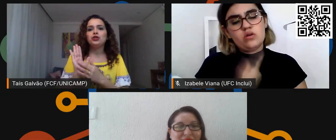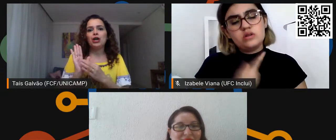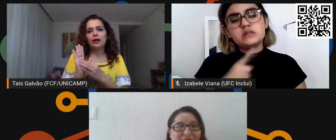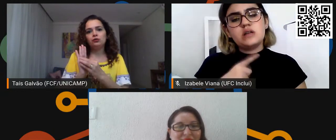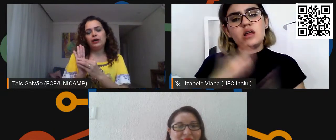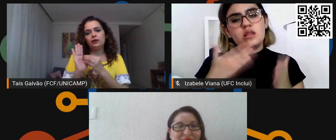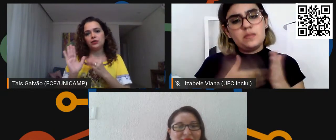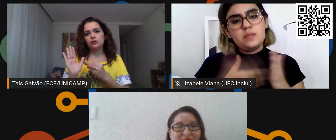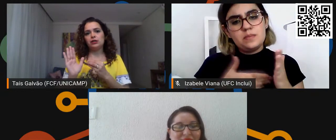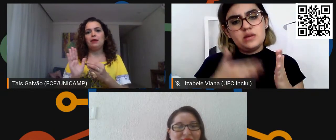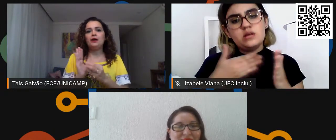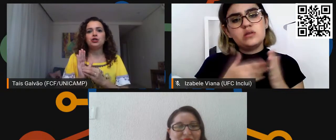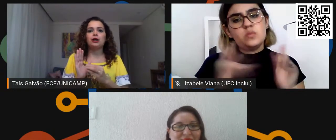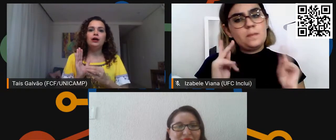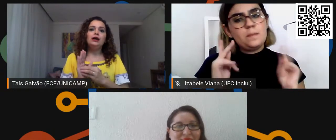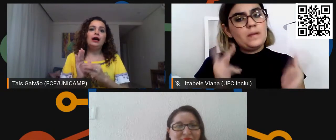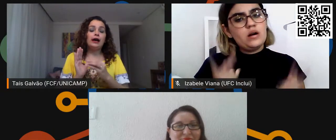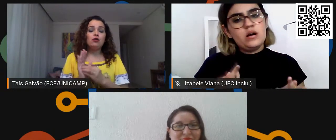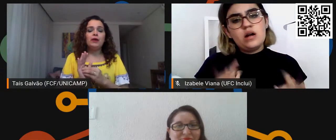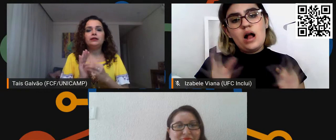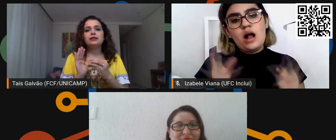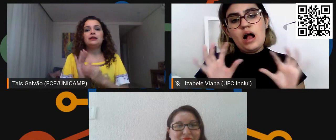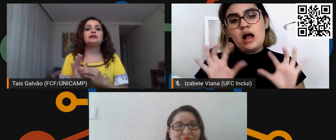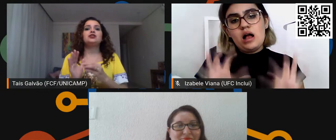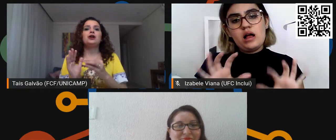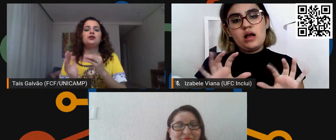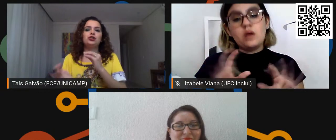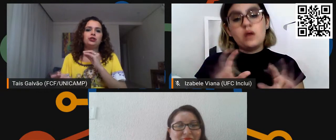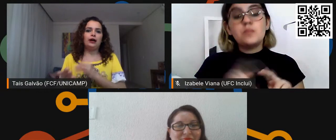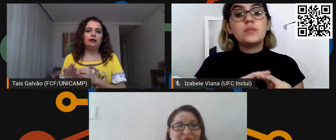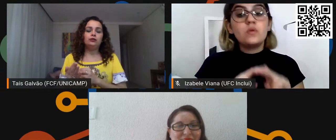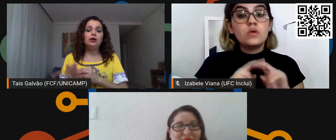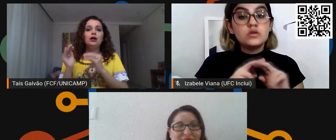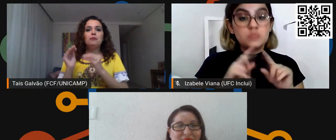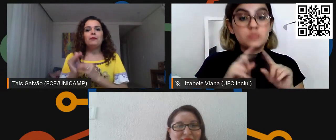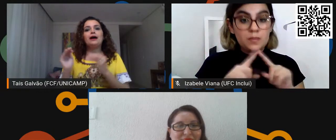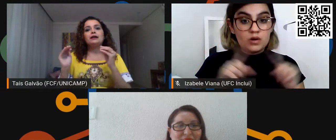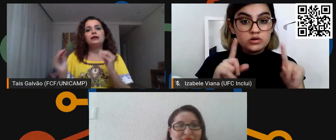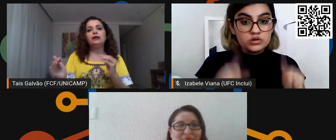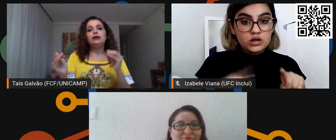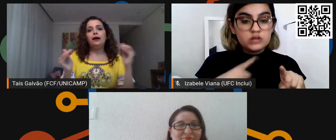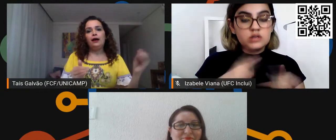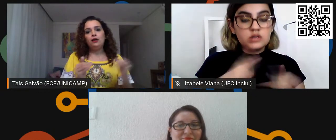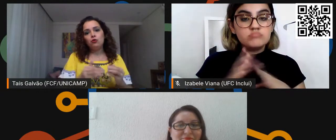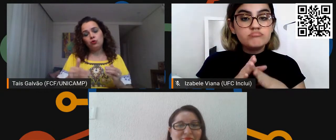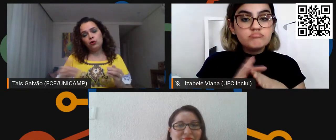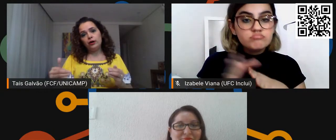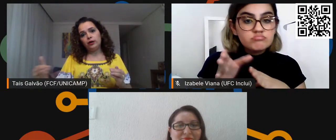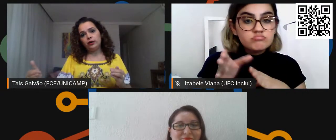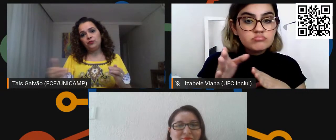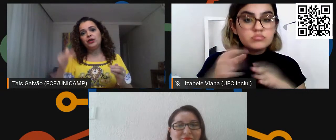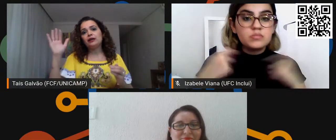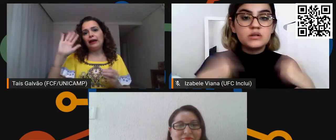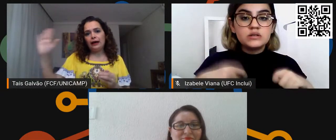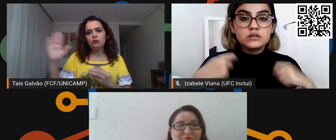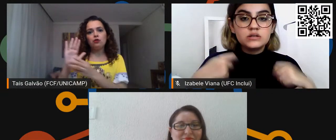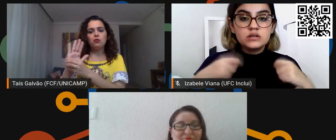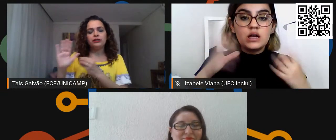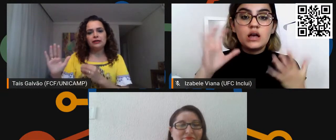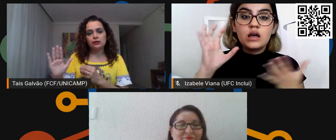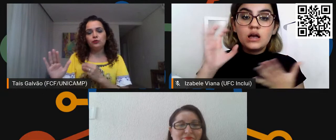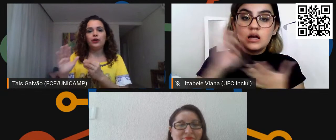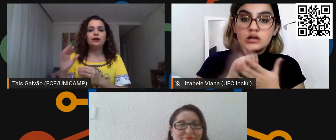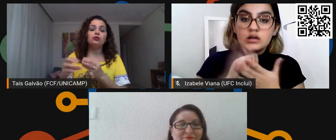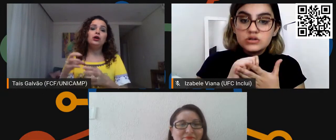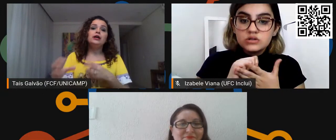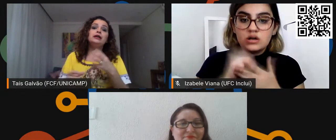o projeto da revisão sistemática recomenda-se que ele seja registrado para que fique claro como